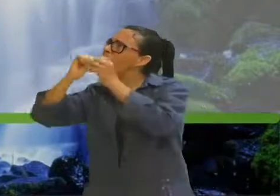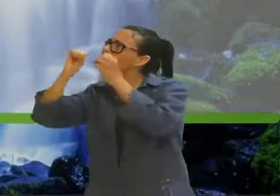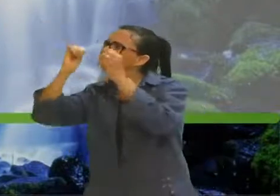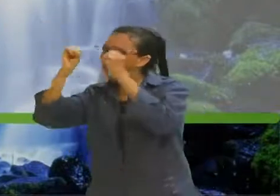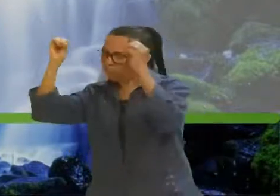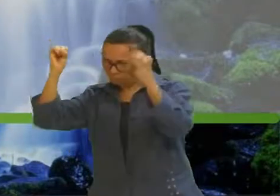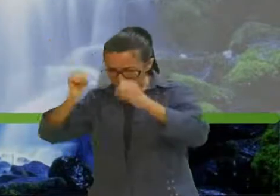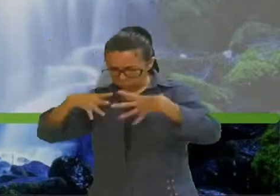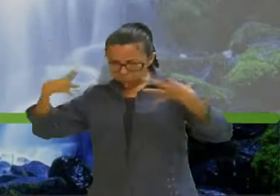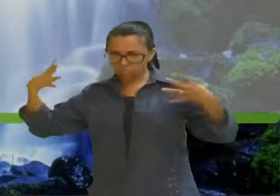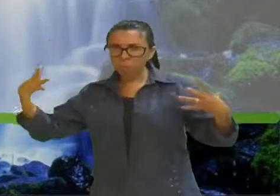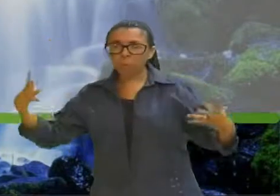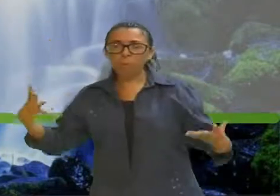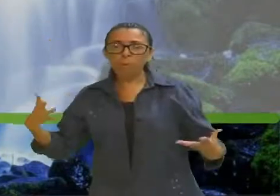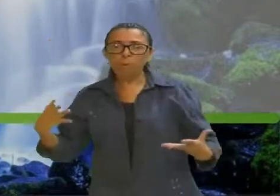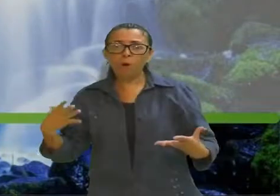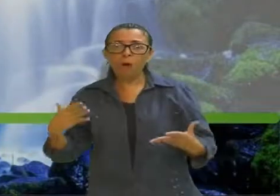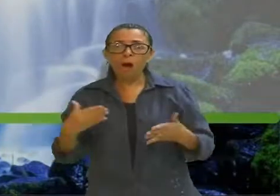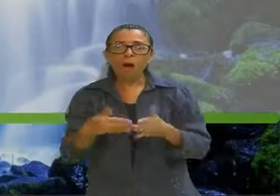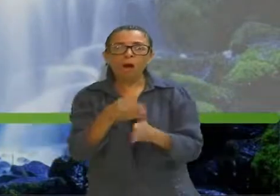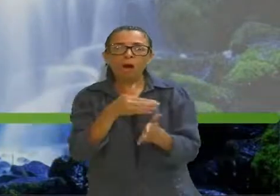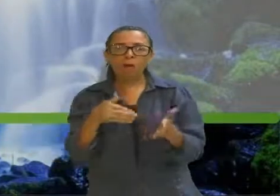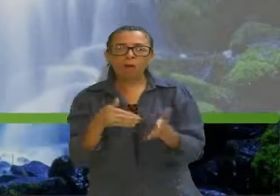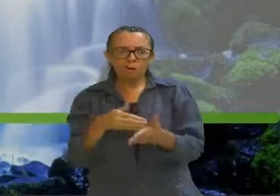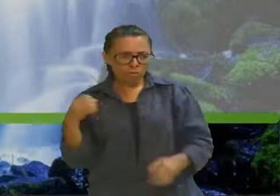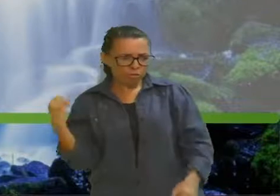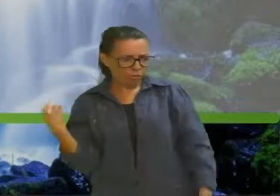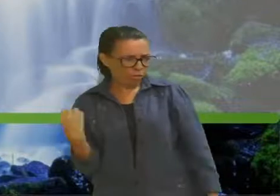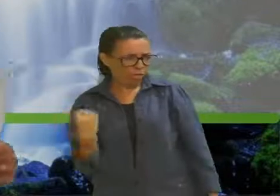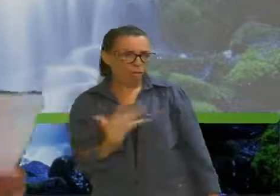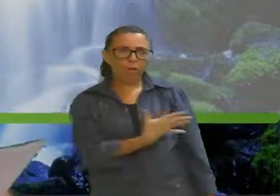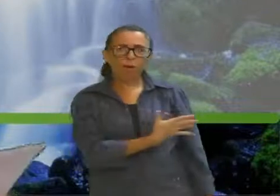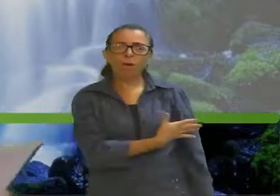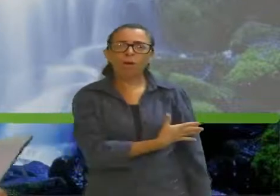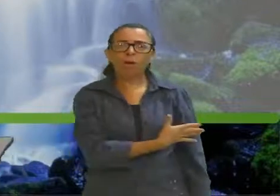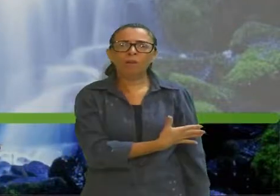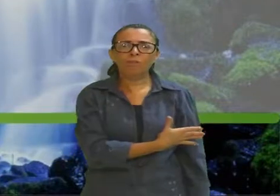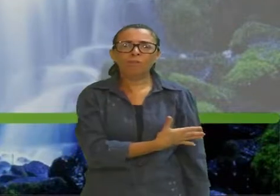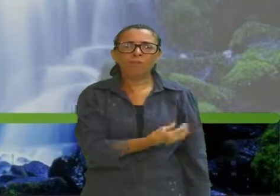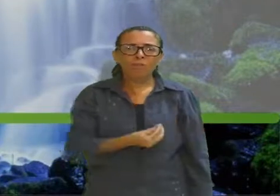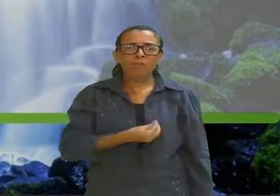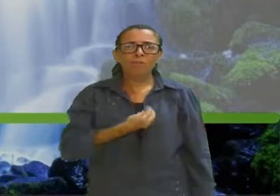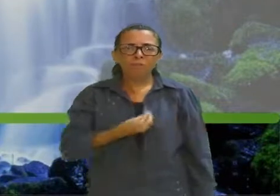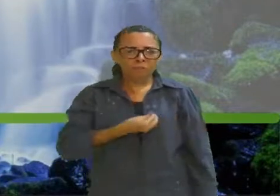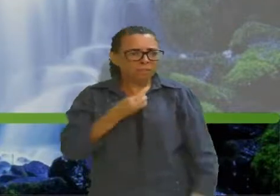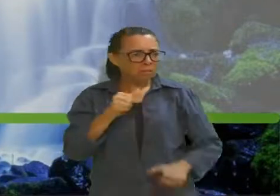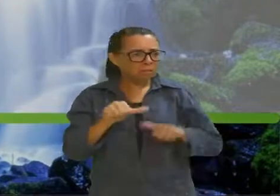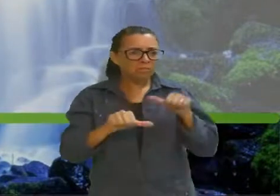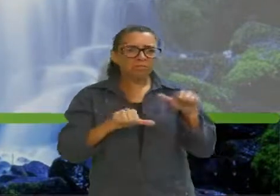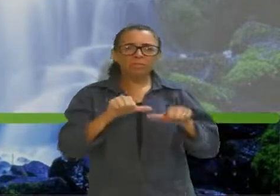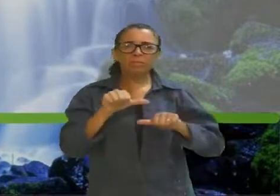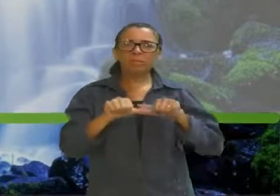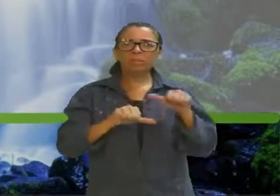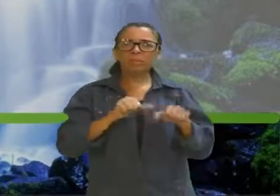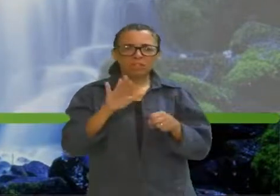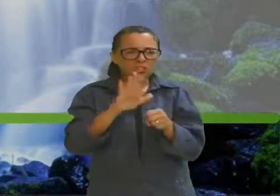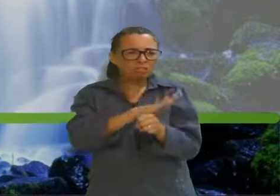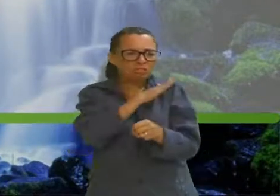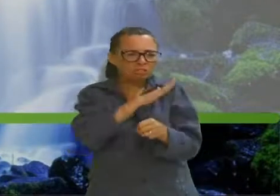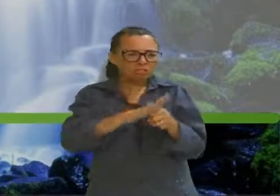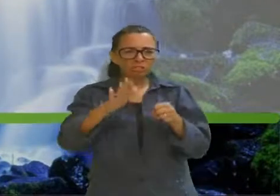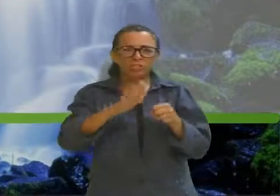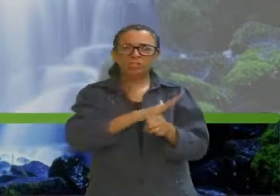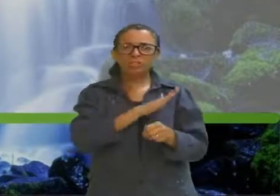constantemente. Né? Ele guiando você, te orientando, te livrando. E isso a gente tem que estar preparado